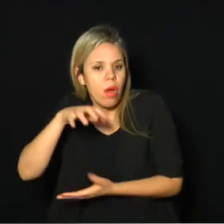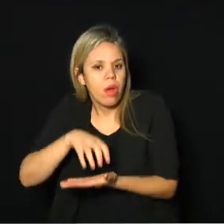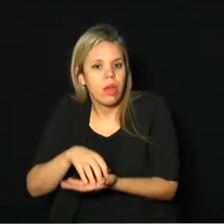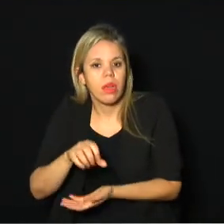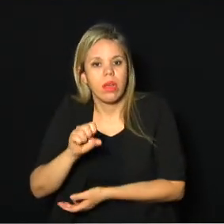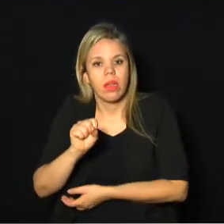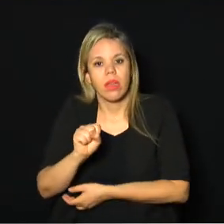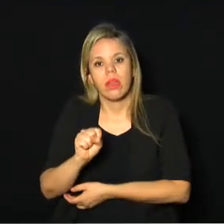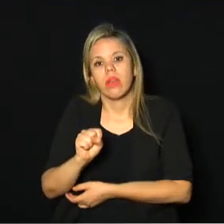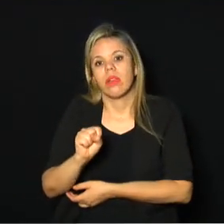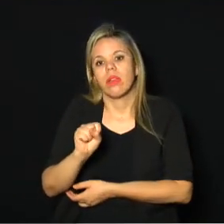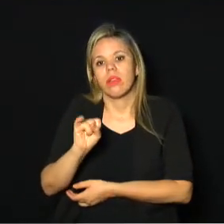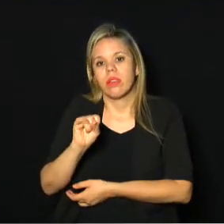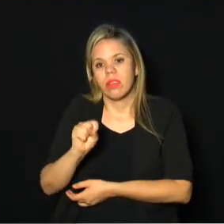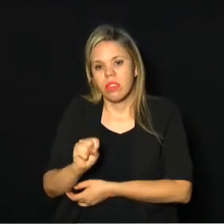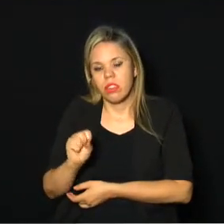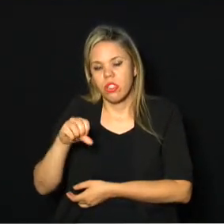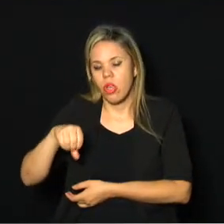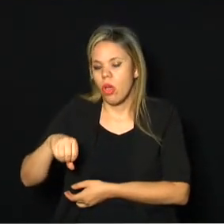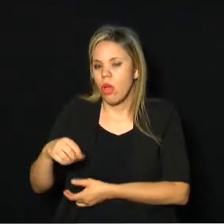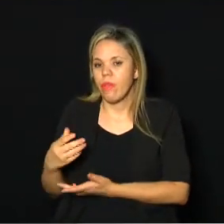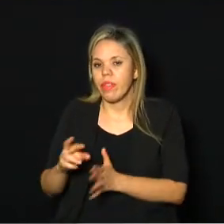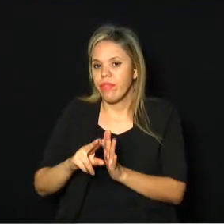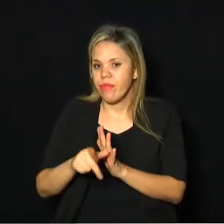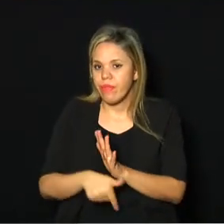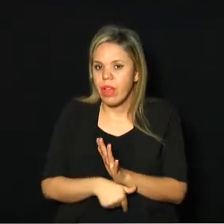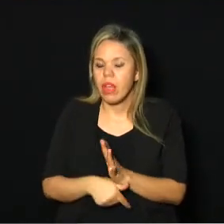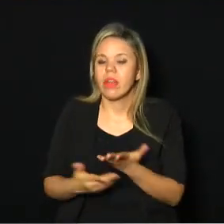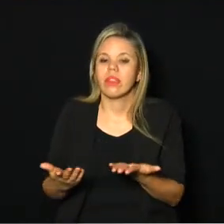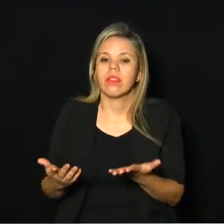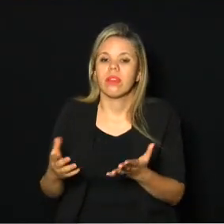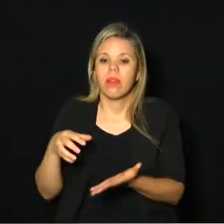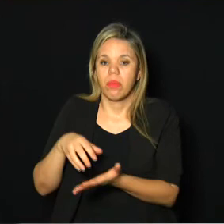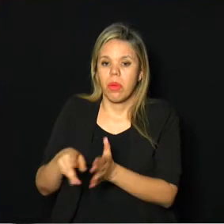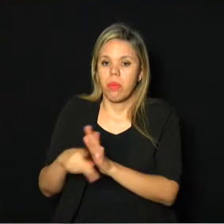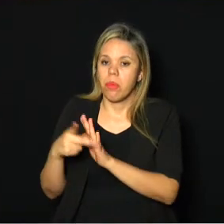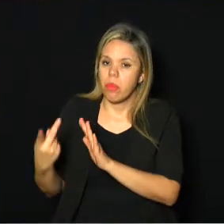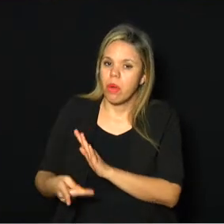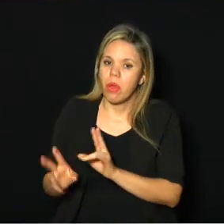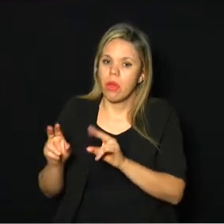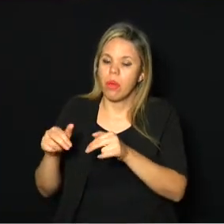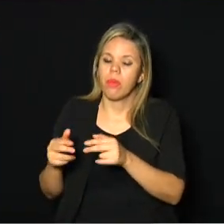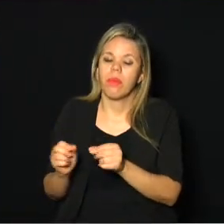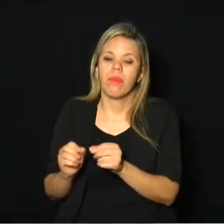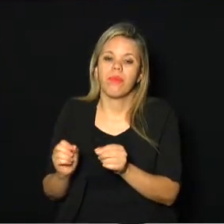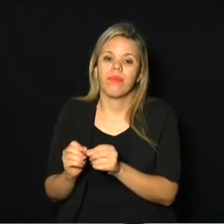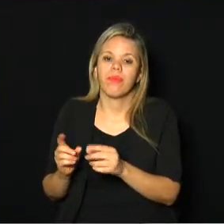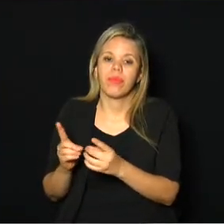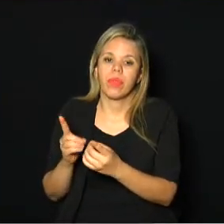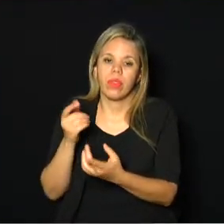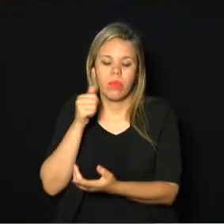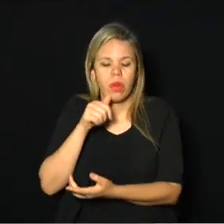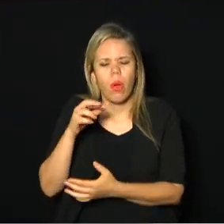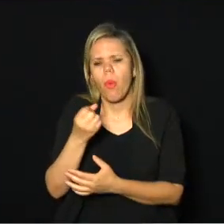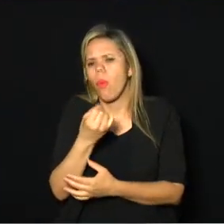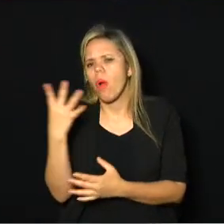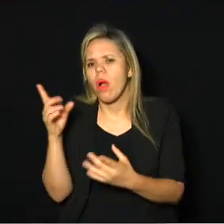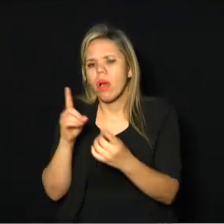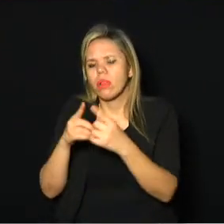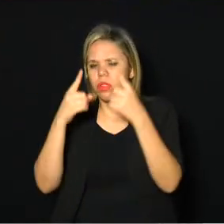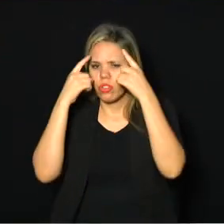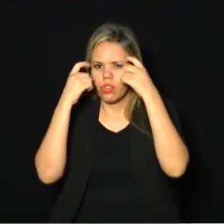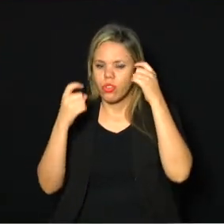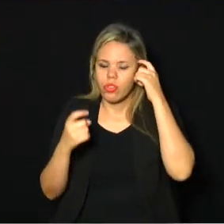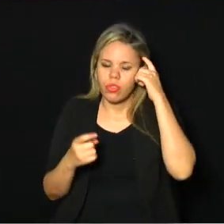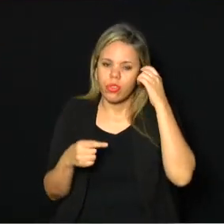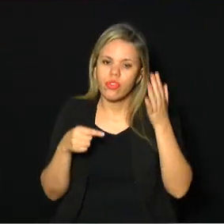CIS9, enfim, para a vara especializada, perguntando quantos atendimentos, quantas denúncias que tiveram